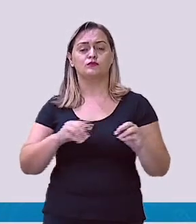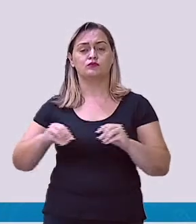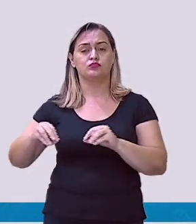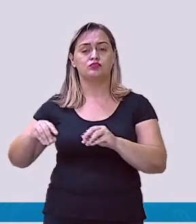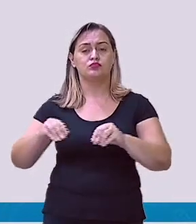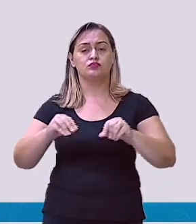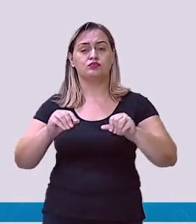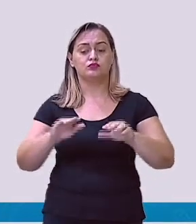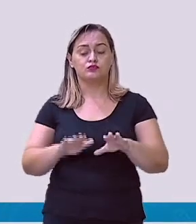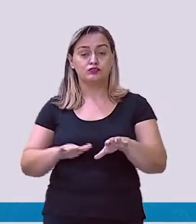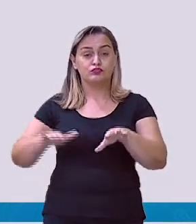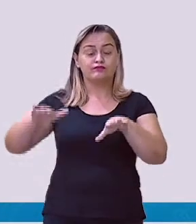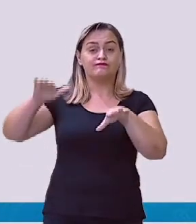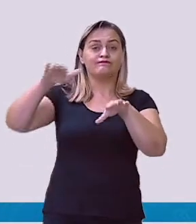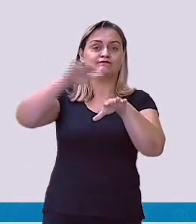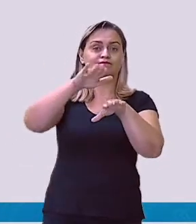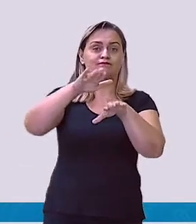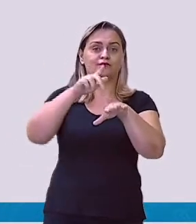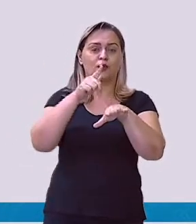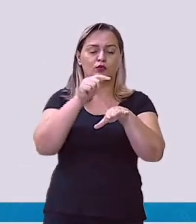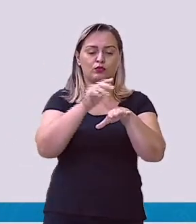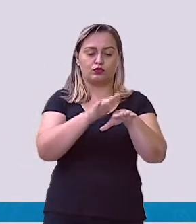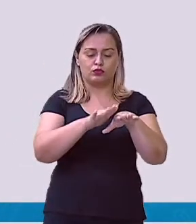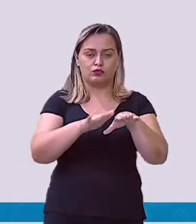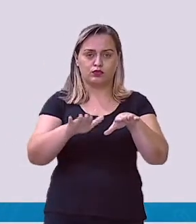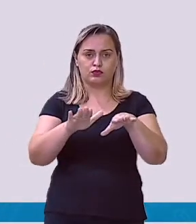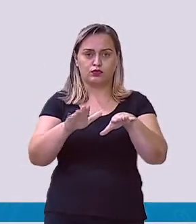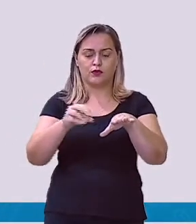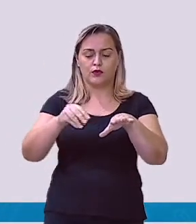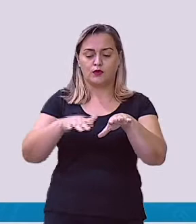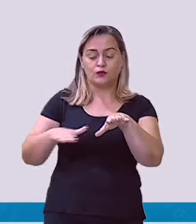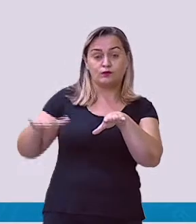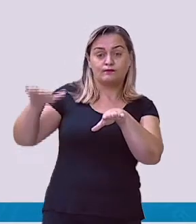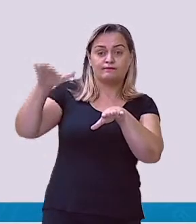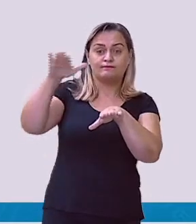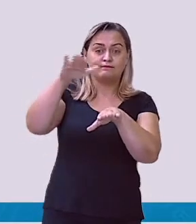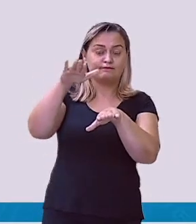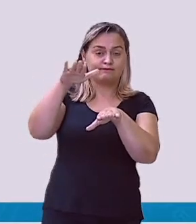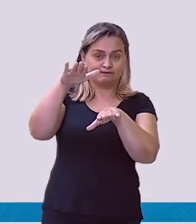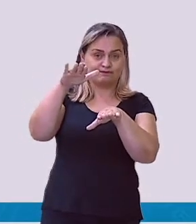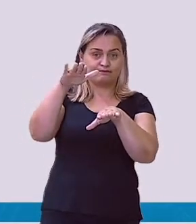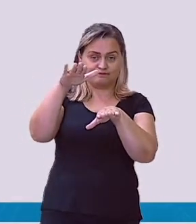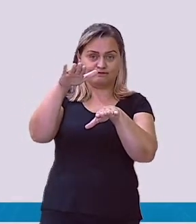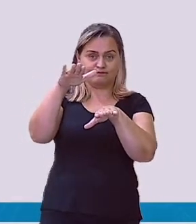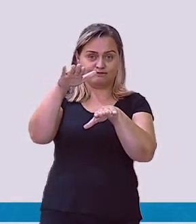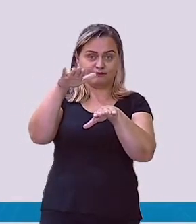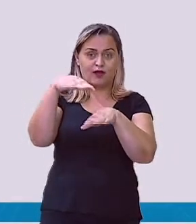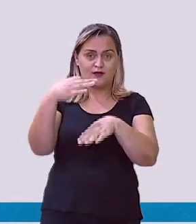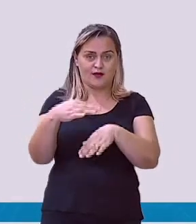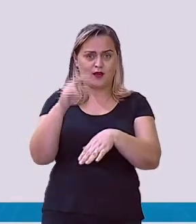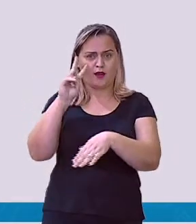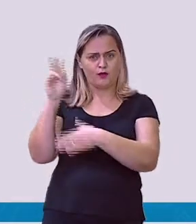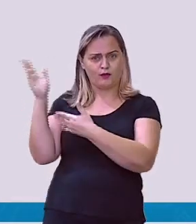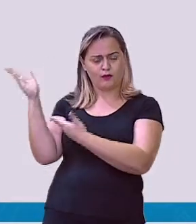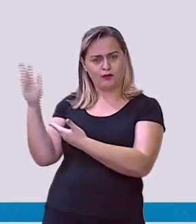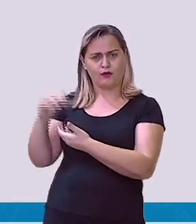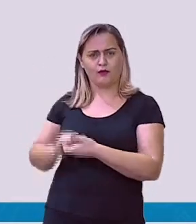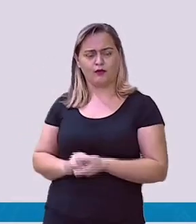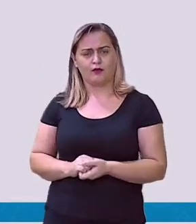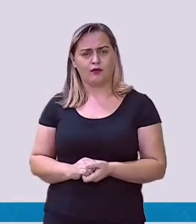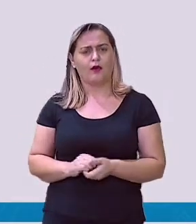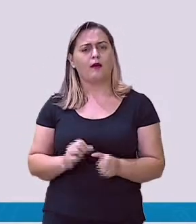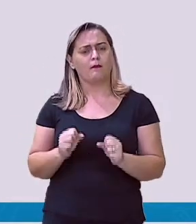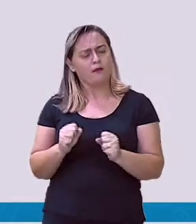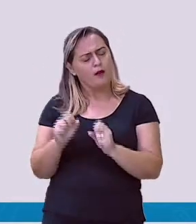As terras que sobressaíram, estão mais altas do que o nível do mar.